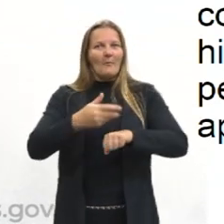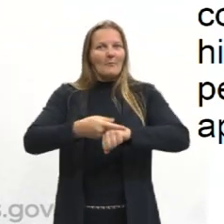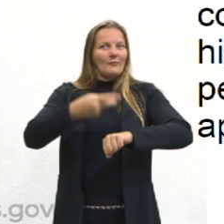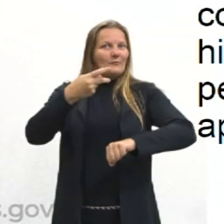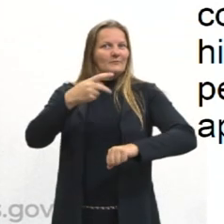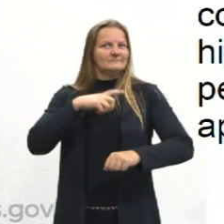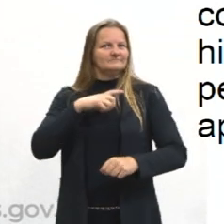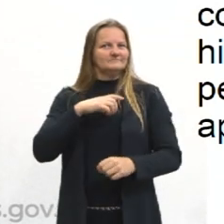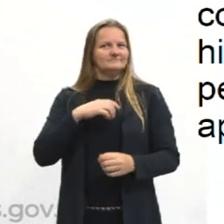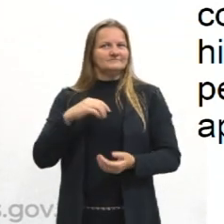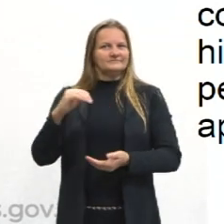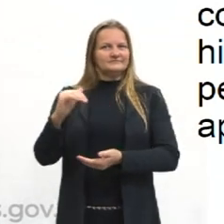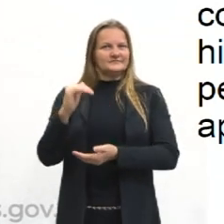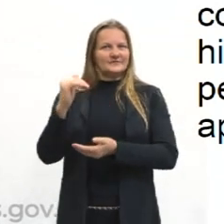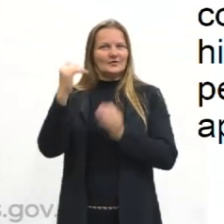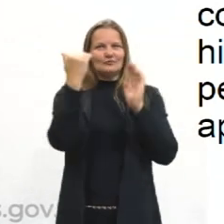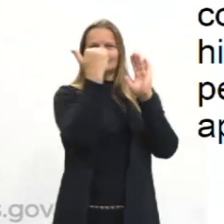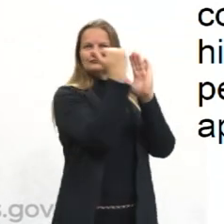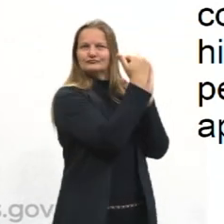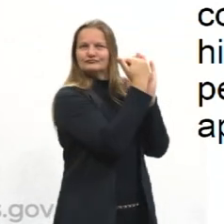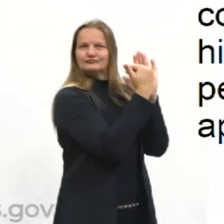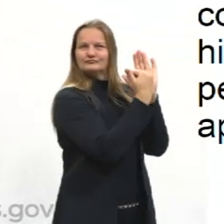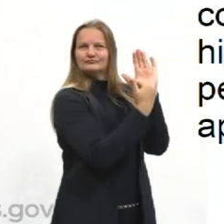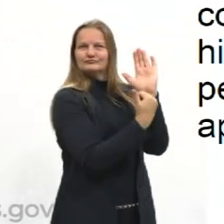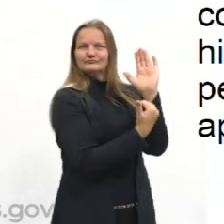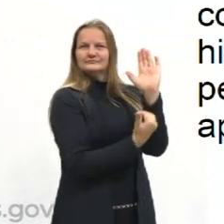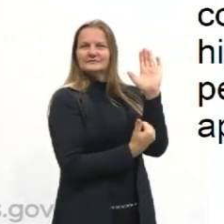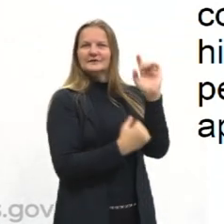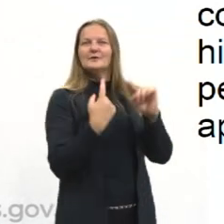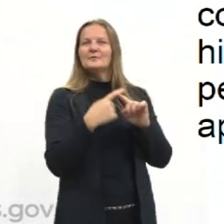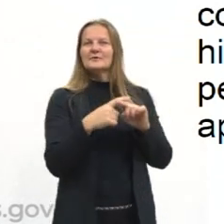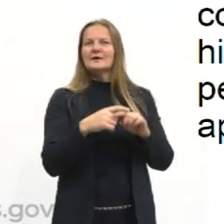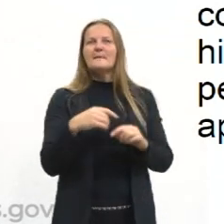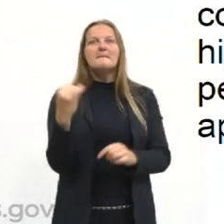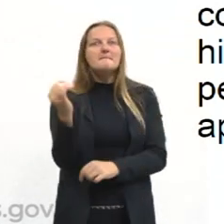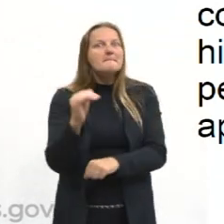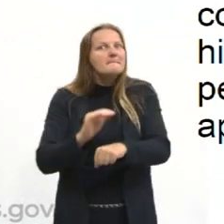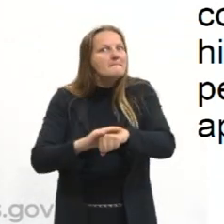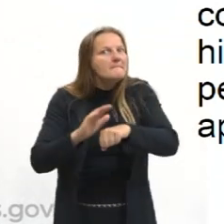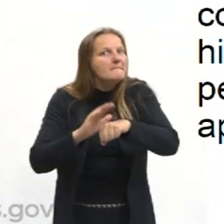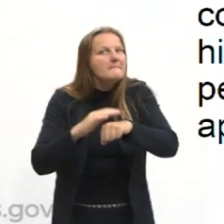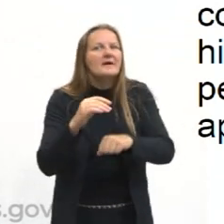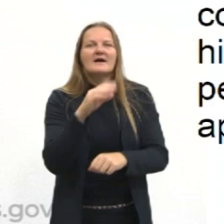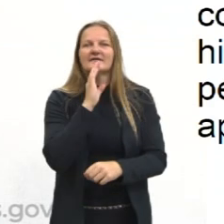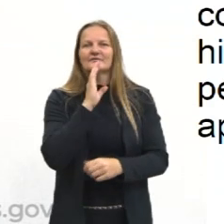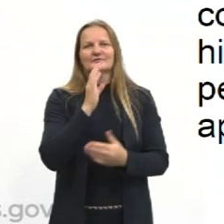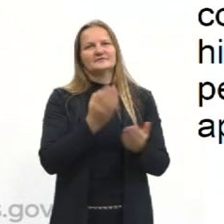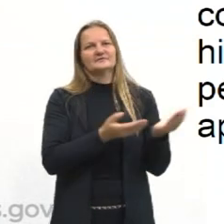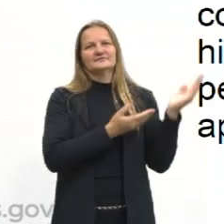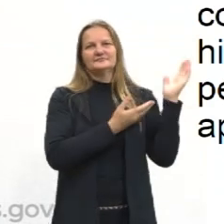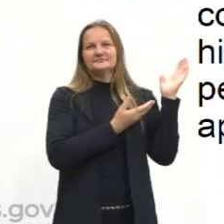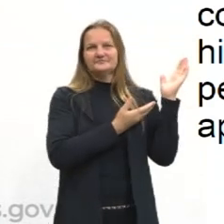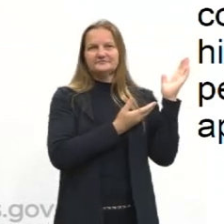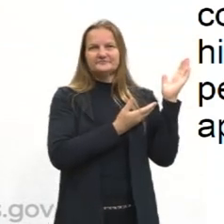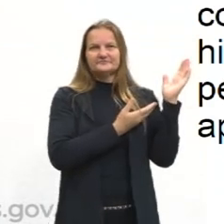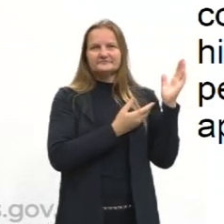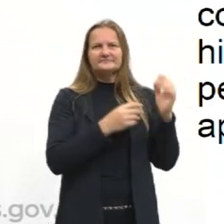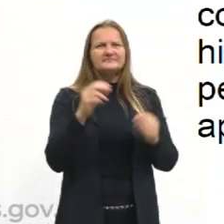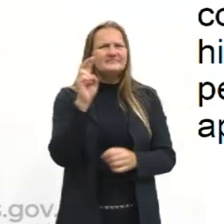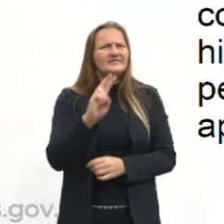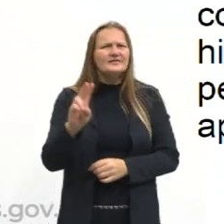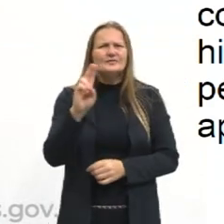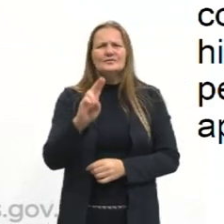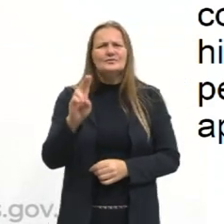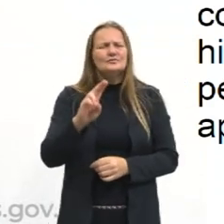o oscar estariam aqui nessa listagem porque essas aqui em São as mais conhecidas são as que a gente